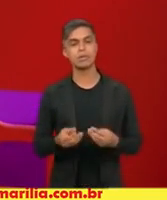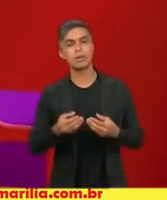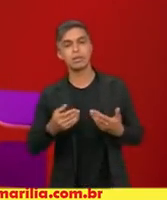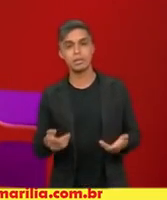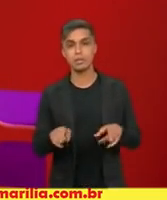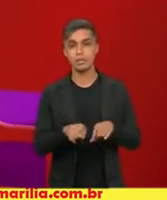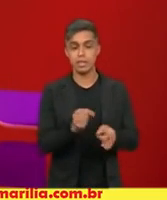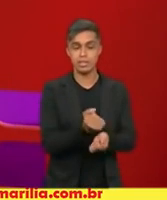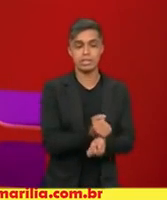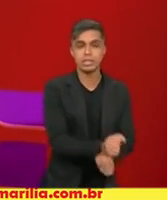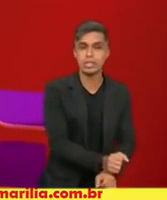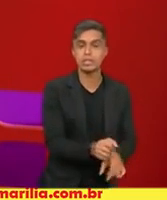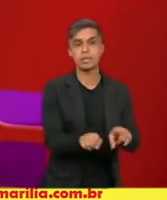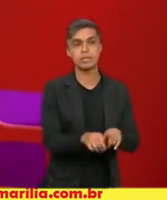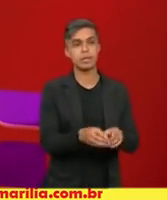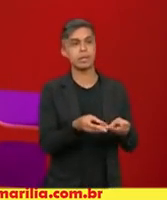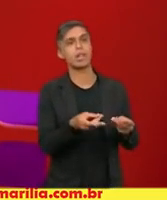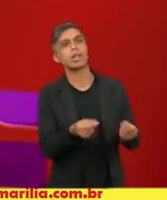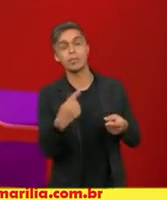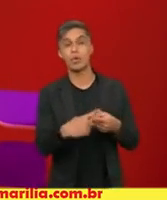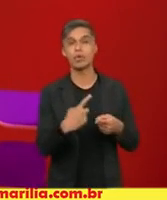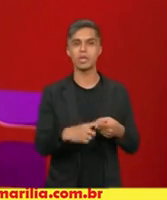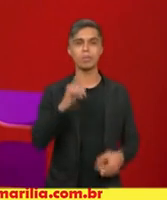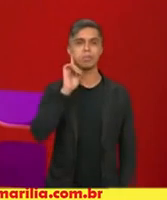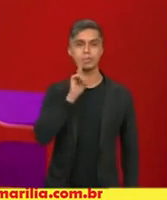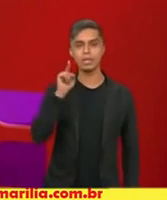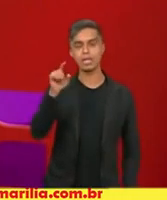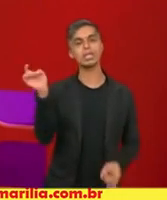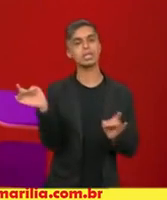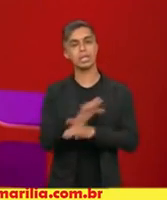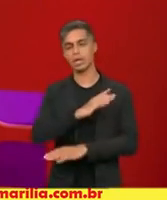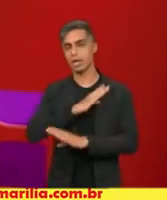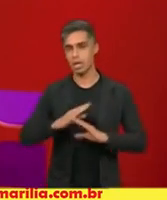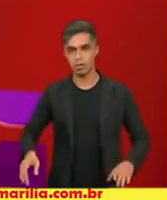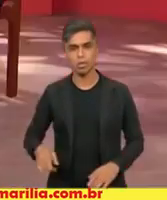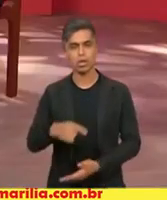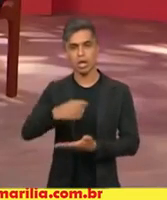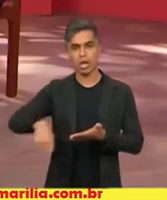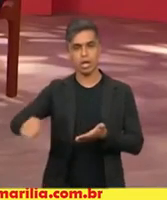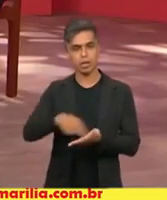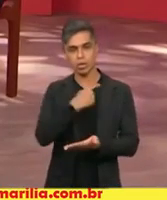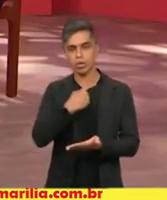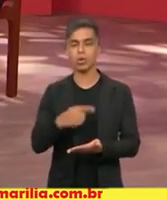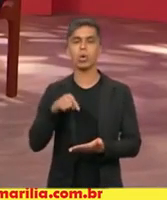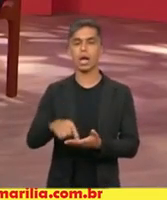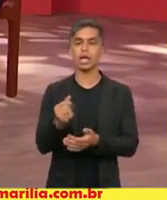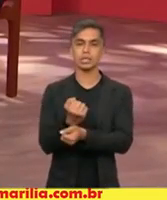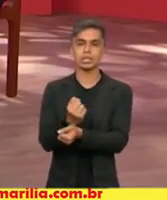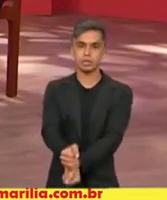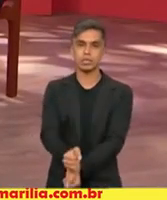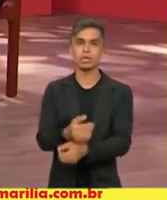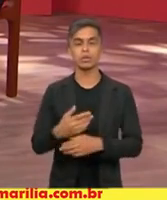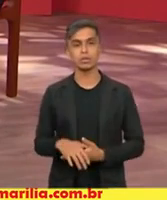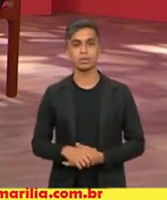Né? Os Estados Unidos põem fim ao cativeiro justamente com o fim da Guerra de Secessão em 1865. Isso impacta o Brasil,